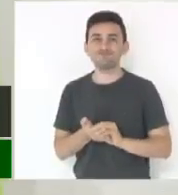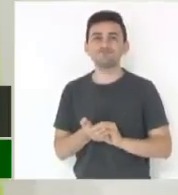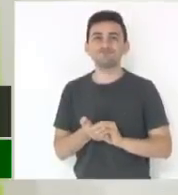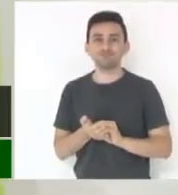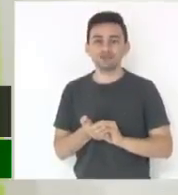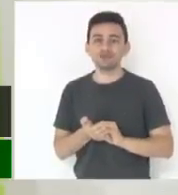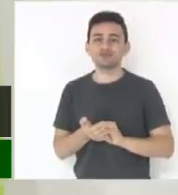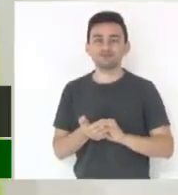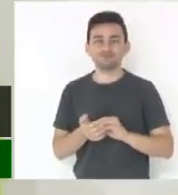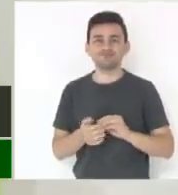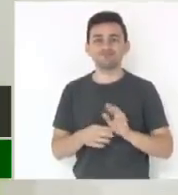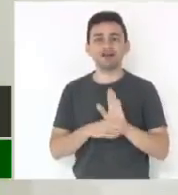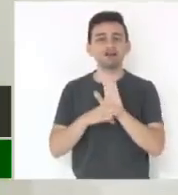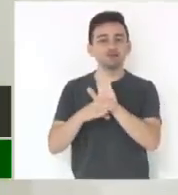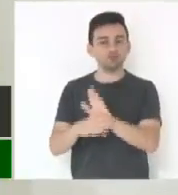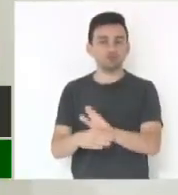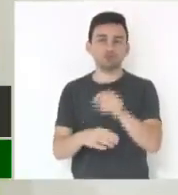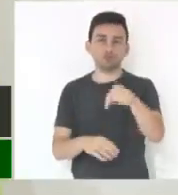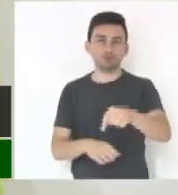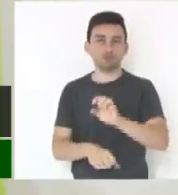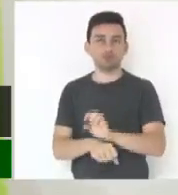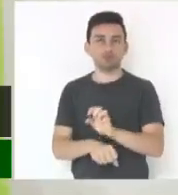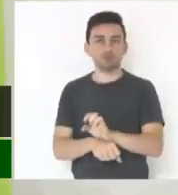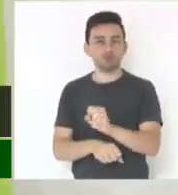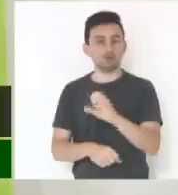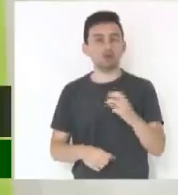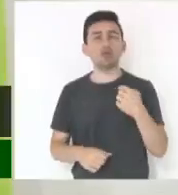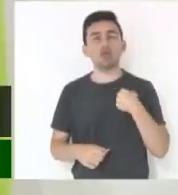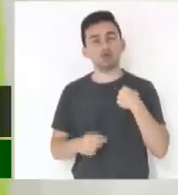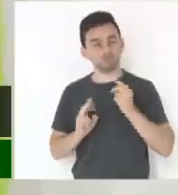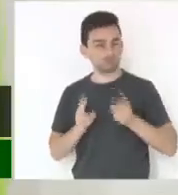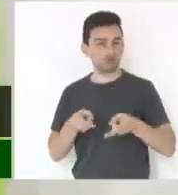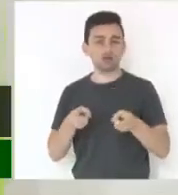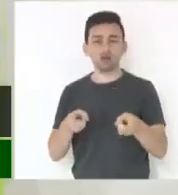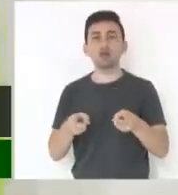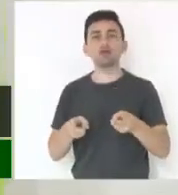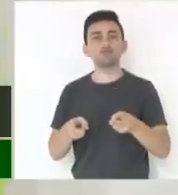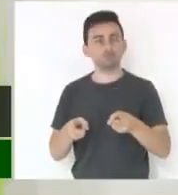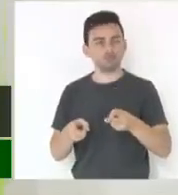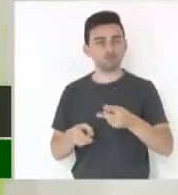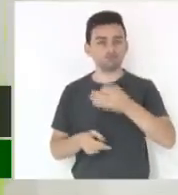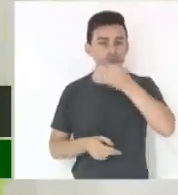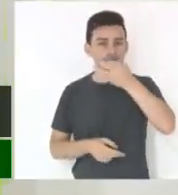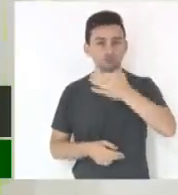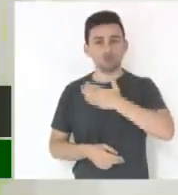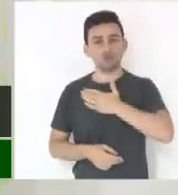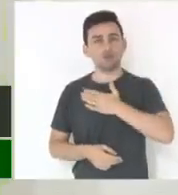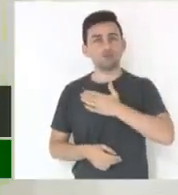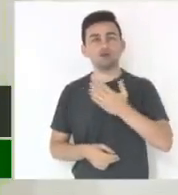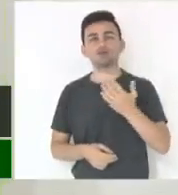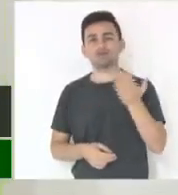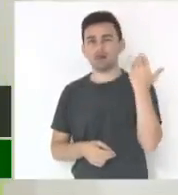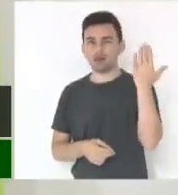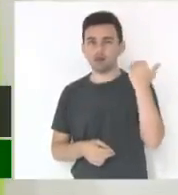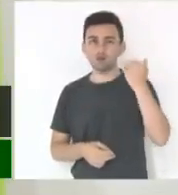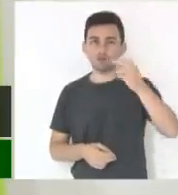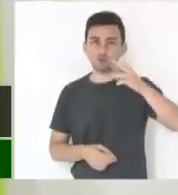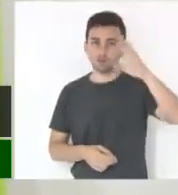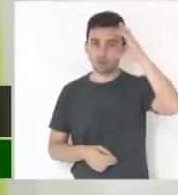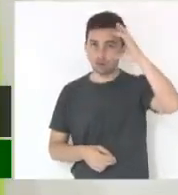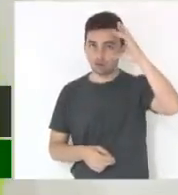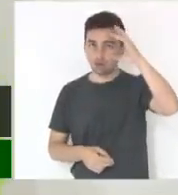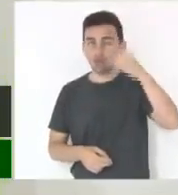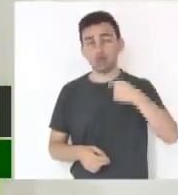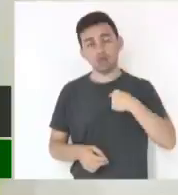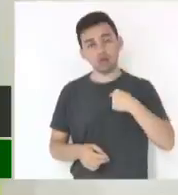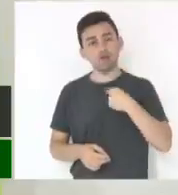nosso Estado. E eu sempre fui um crítico do ex-governador Raimundo Colombo, porque eu